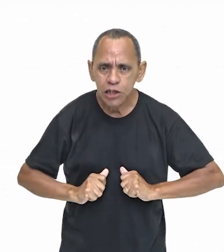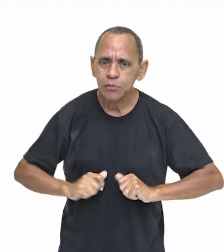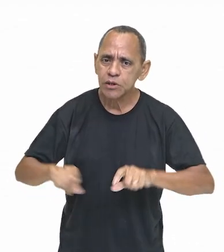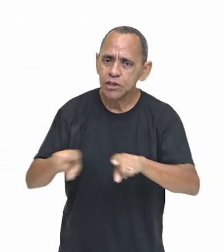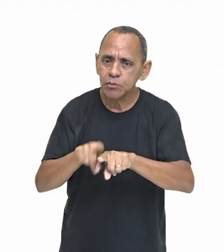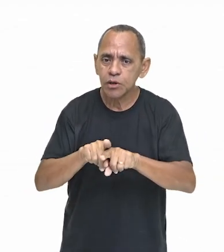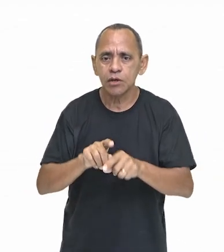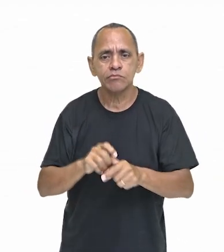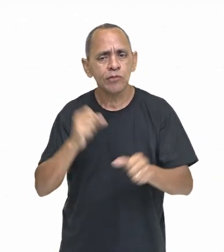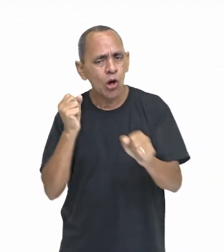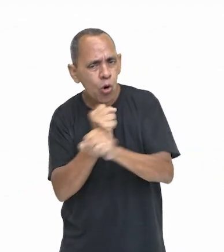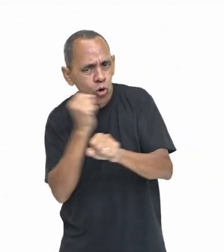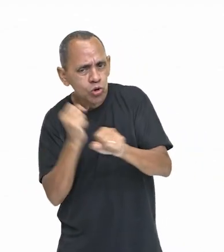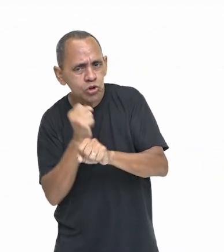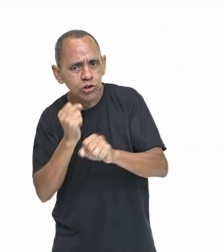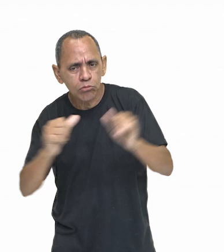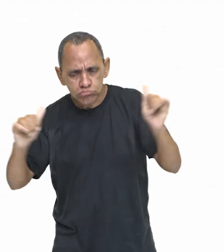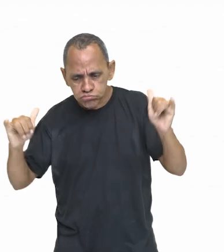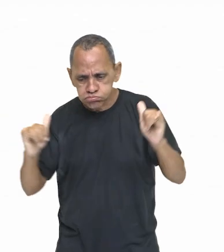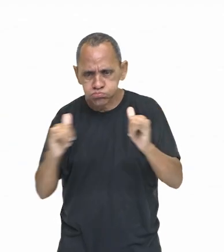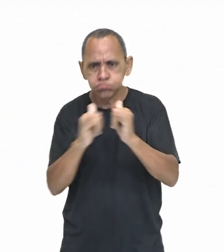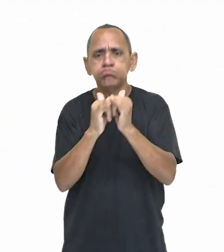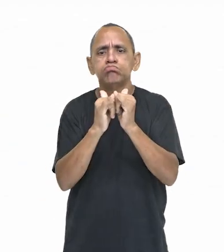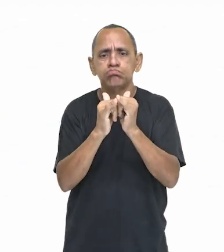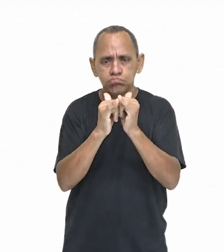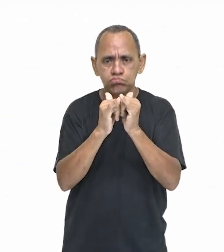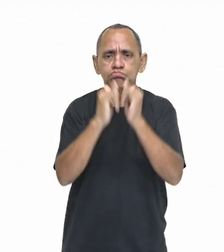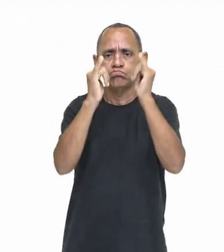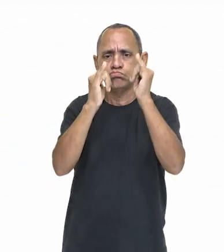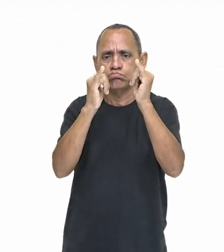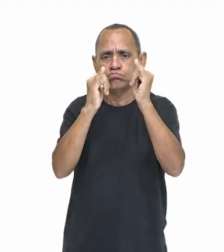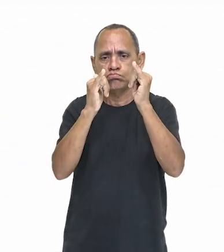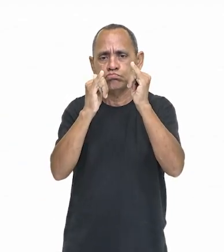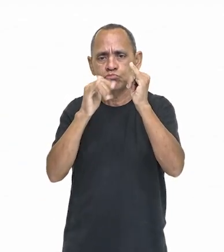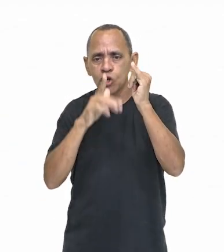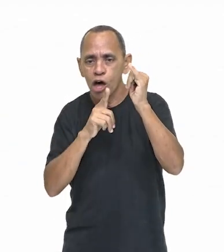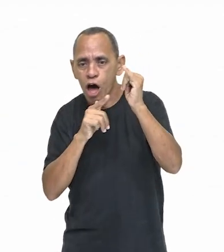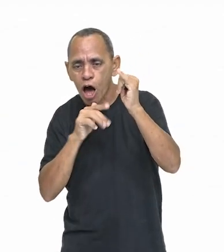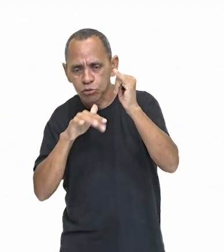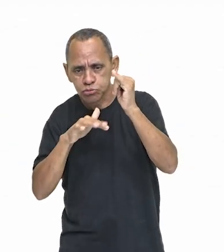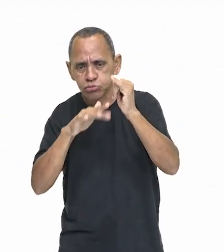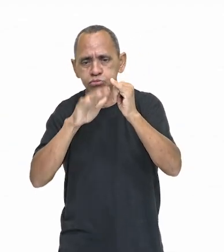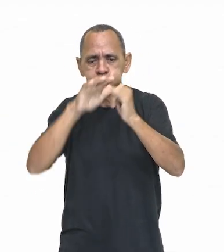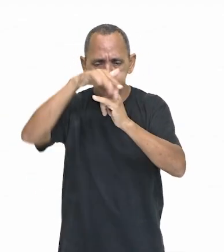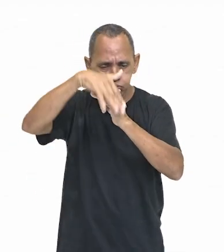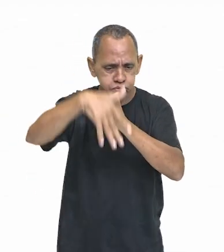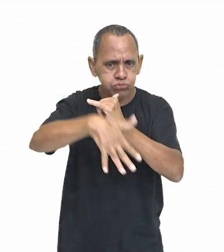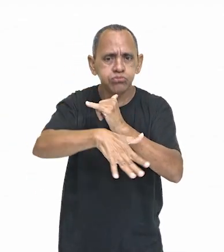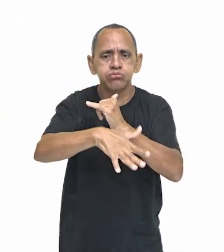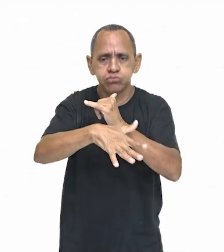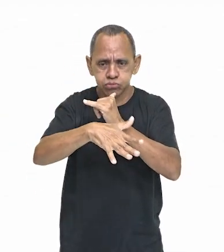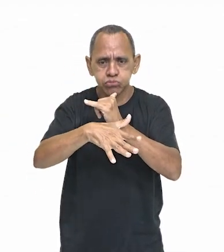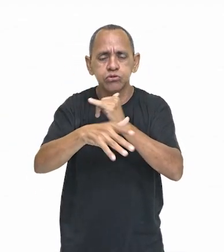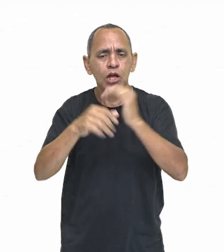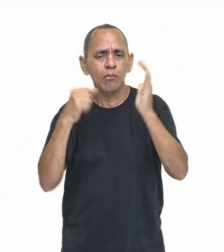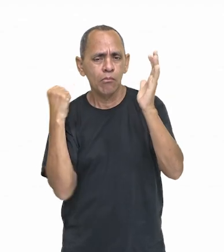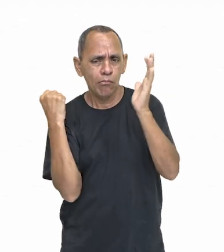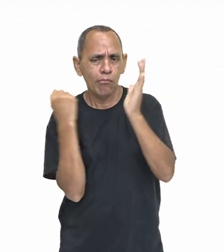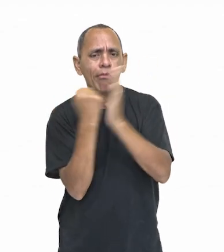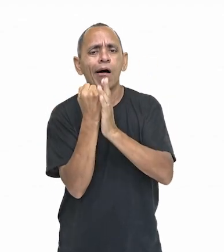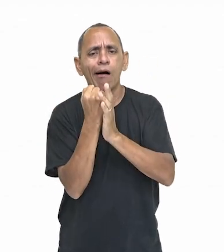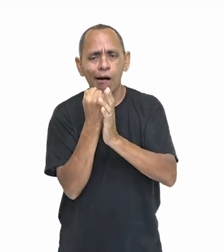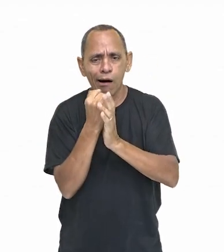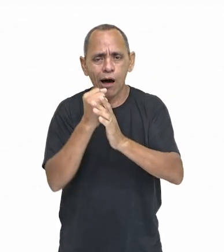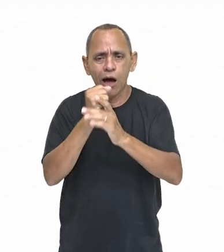das hidrelétricas é responsável por uma série de impactos ambientais e sociais